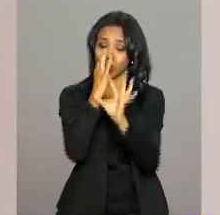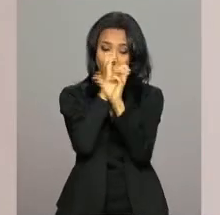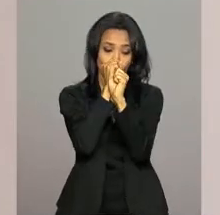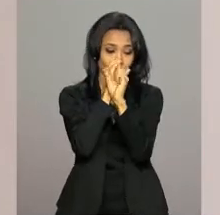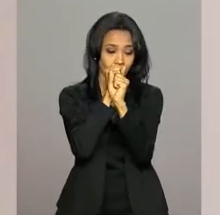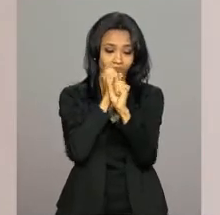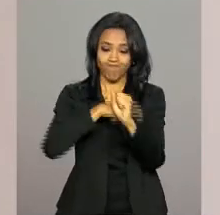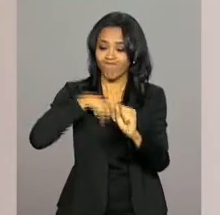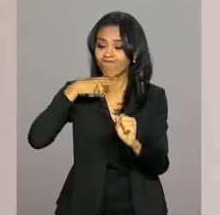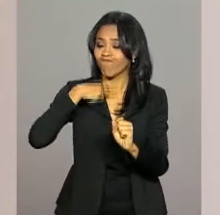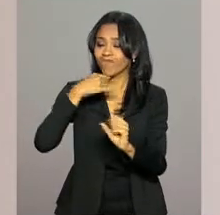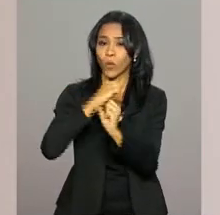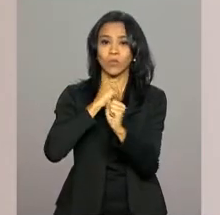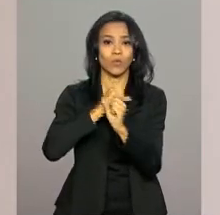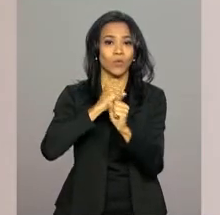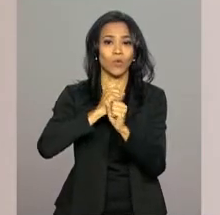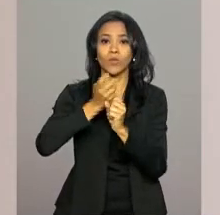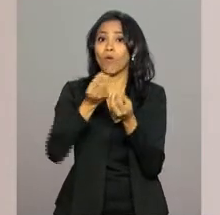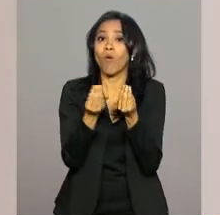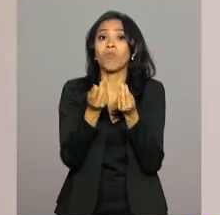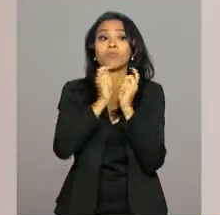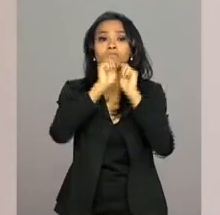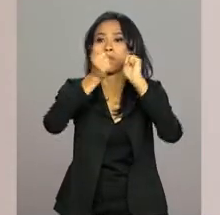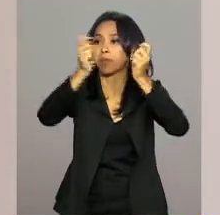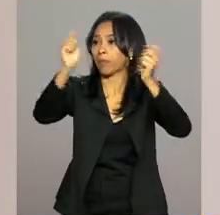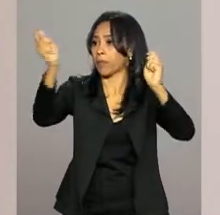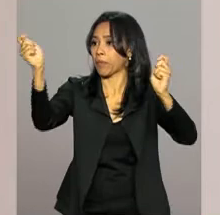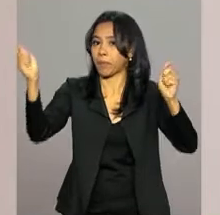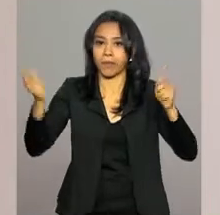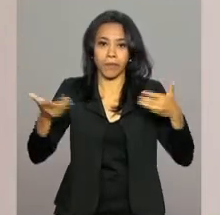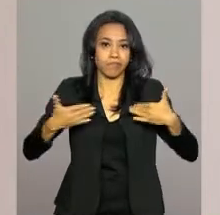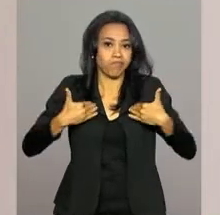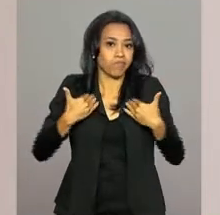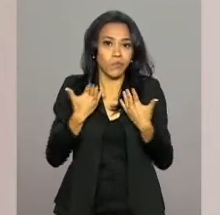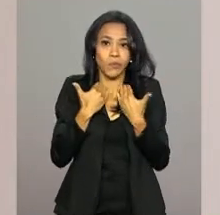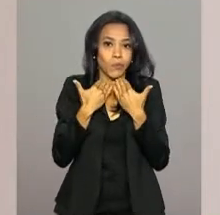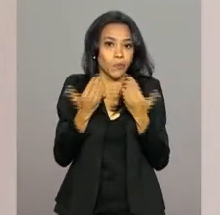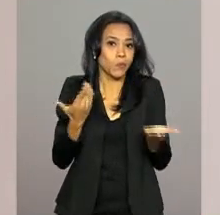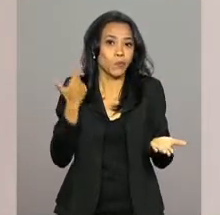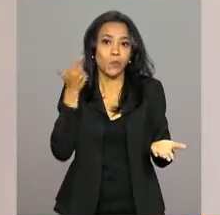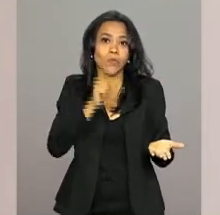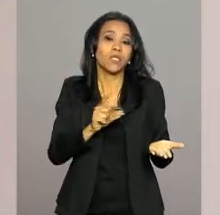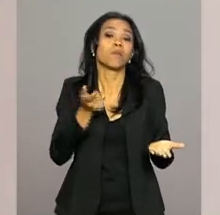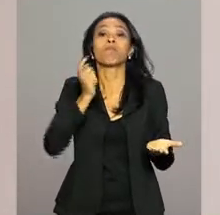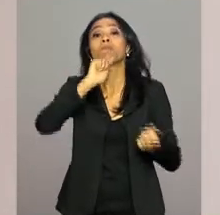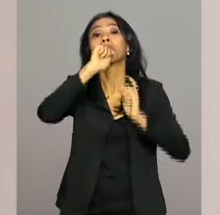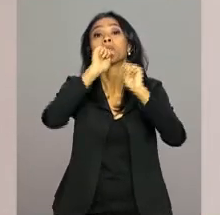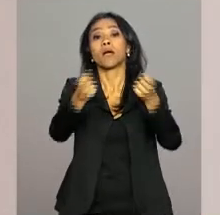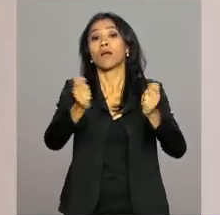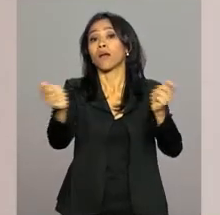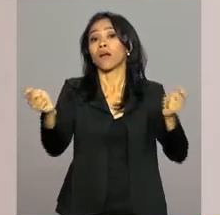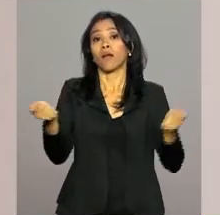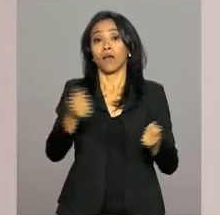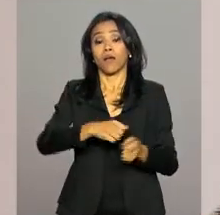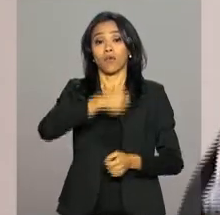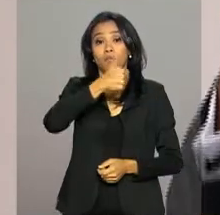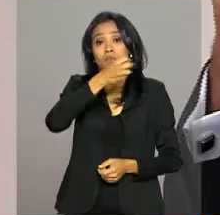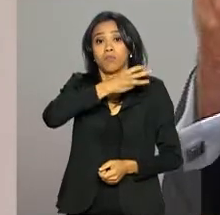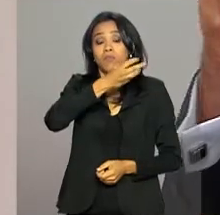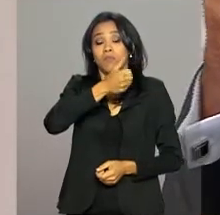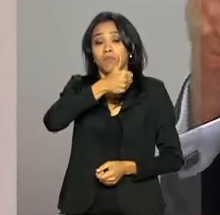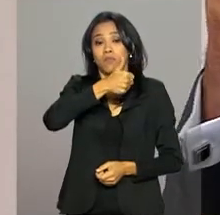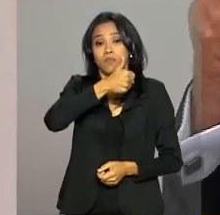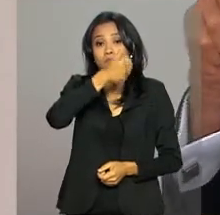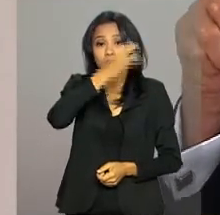balanço não tinham como pagar júlio césar os seus os seus haveres o seu 13º salário e nós pegamos a